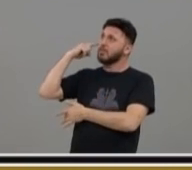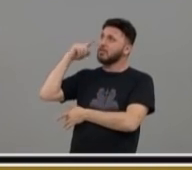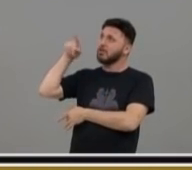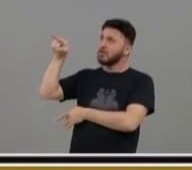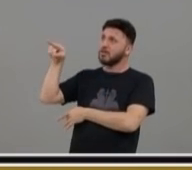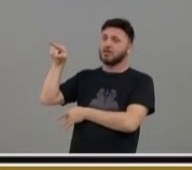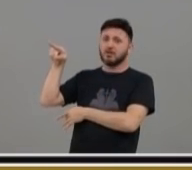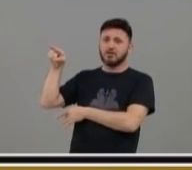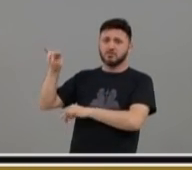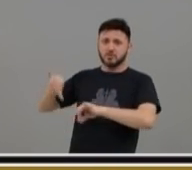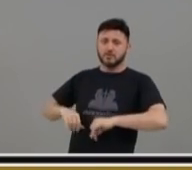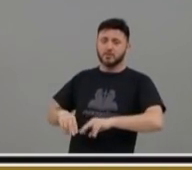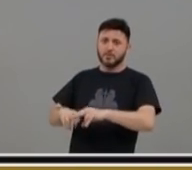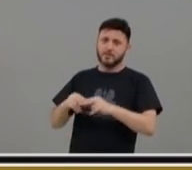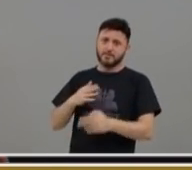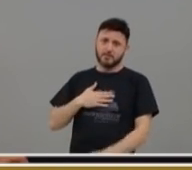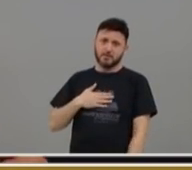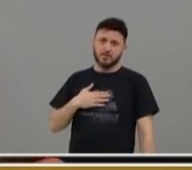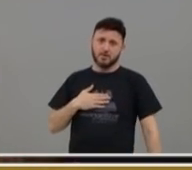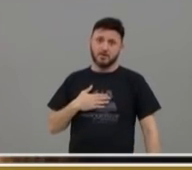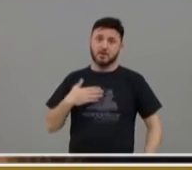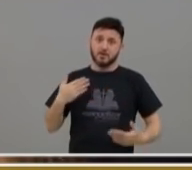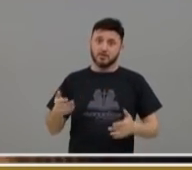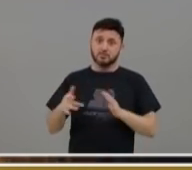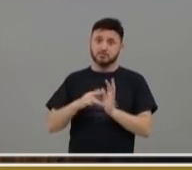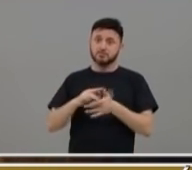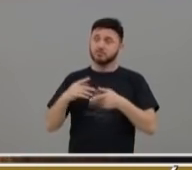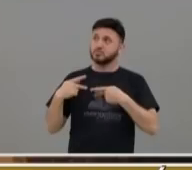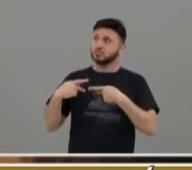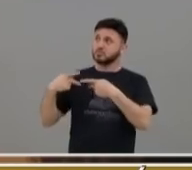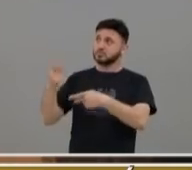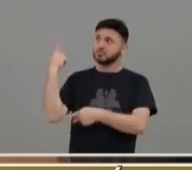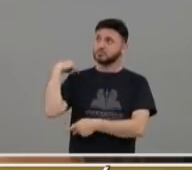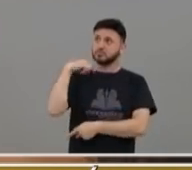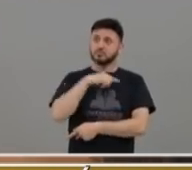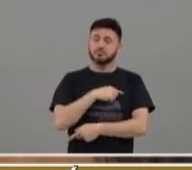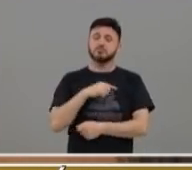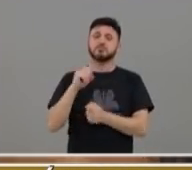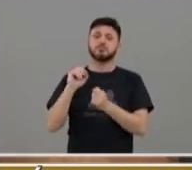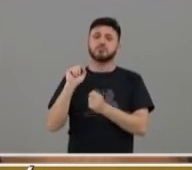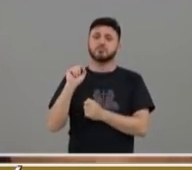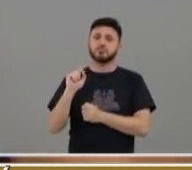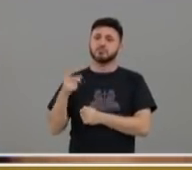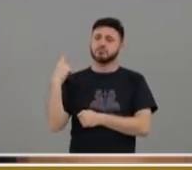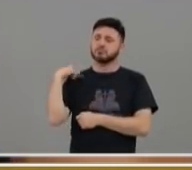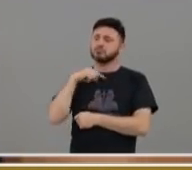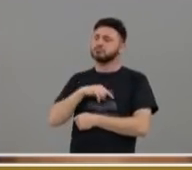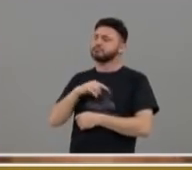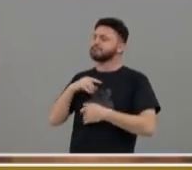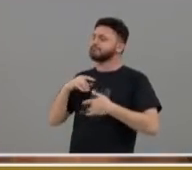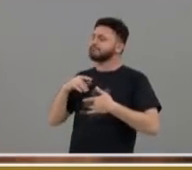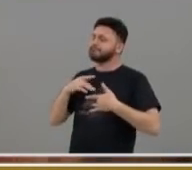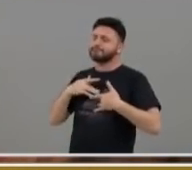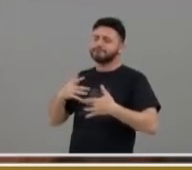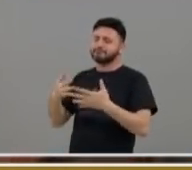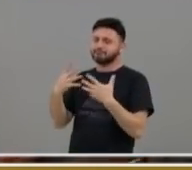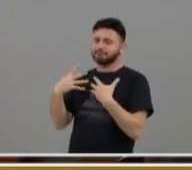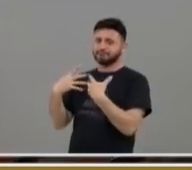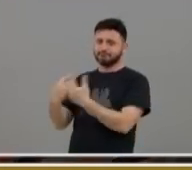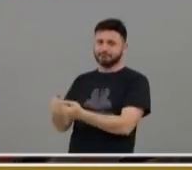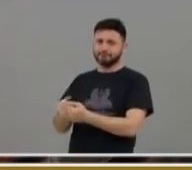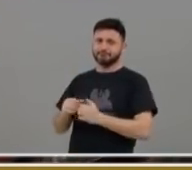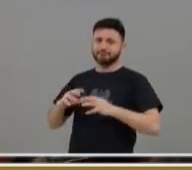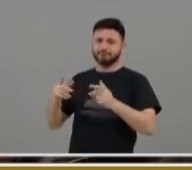tudo no coração daquele que é o nosso Pai. Tudo é dele, tudo é do nosso Pai. Com as suas